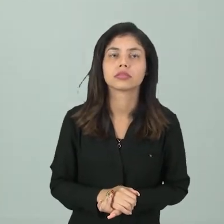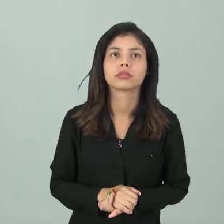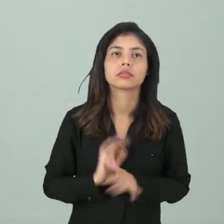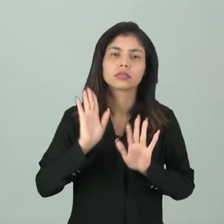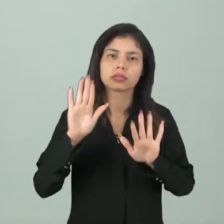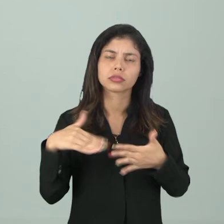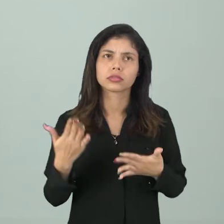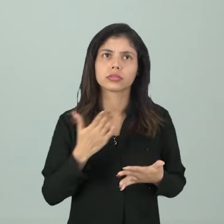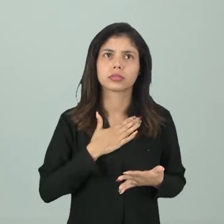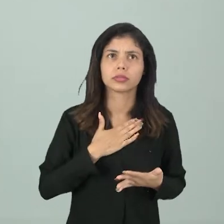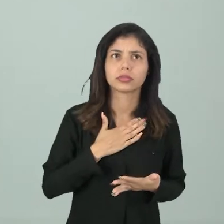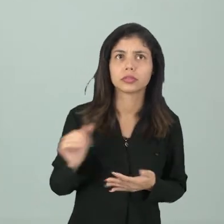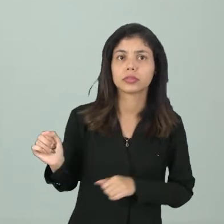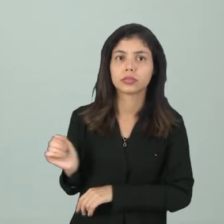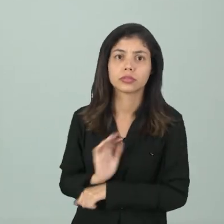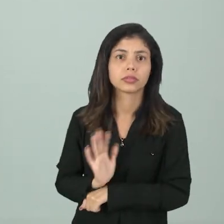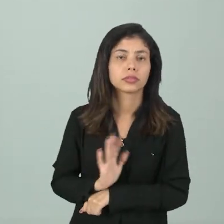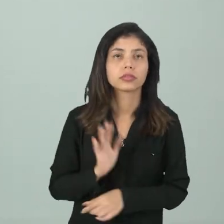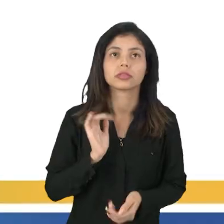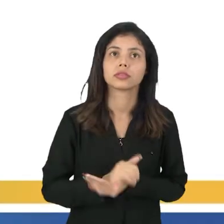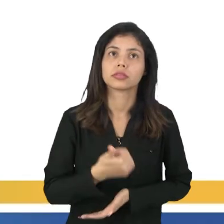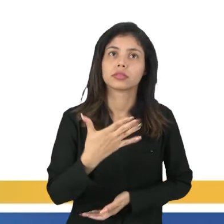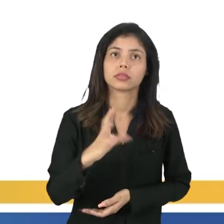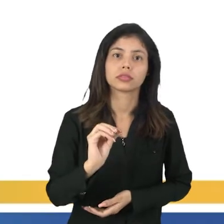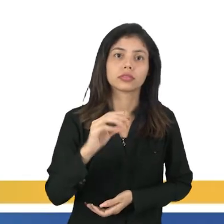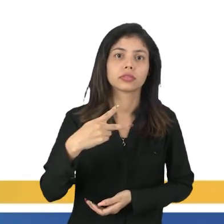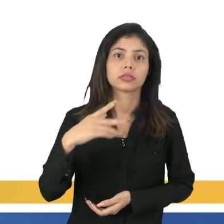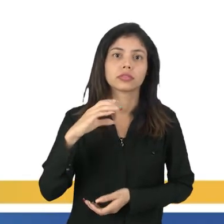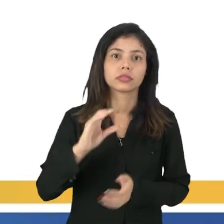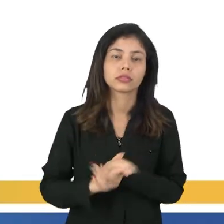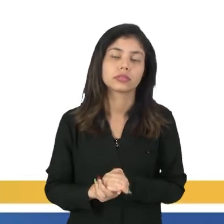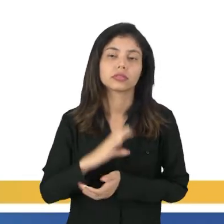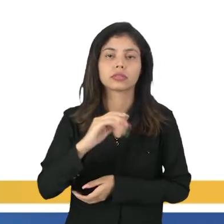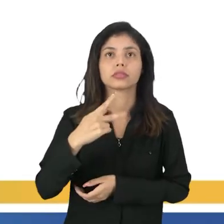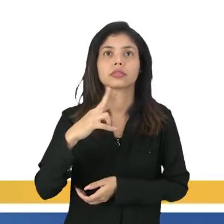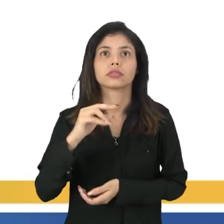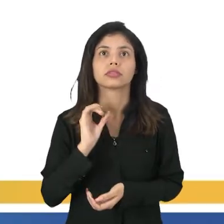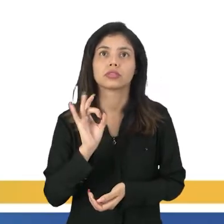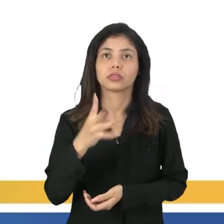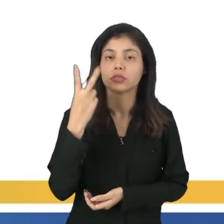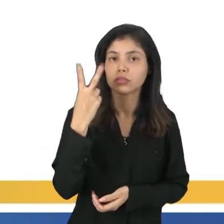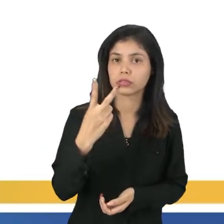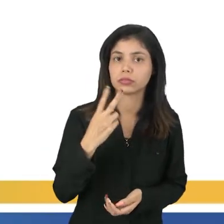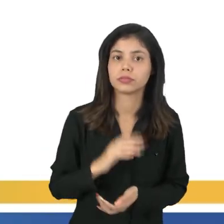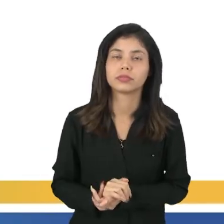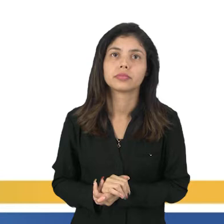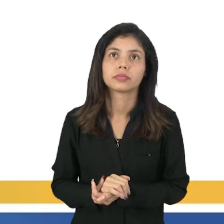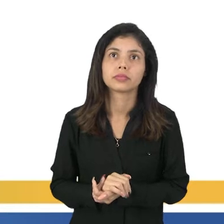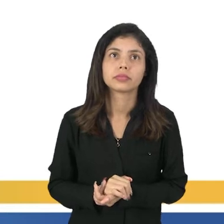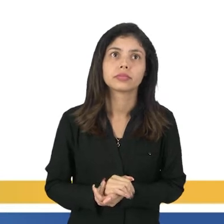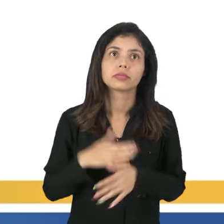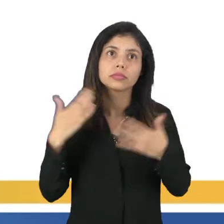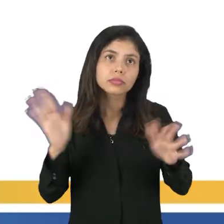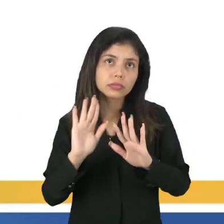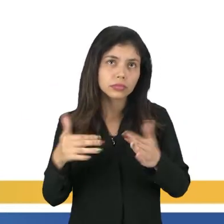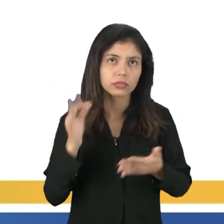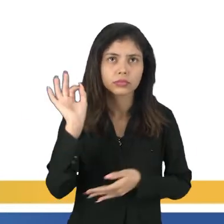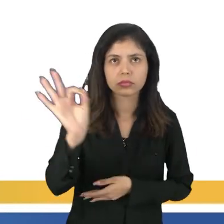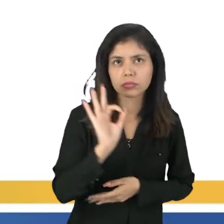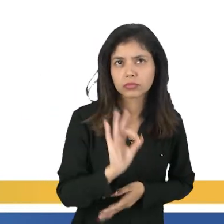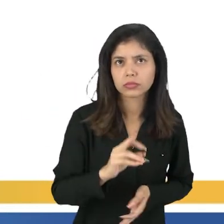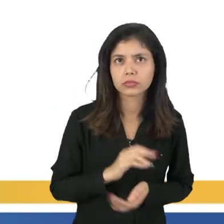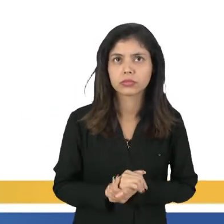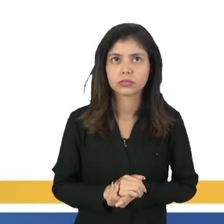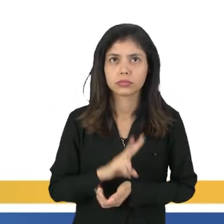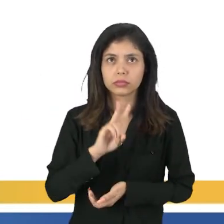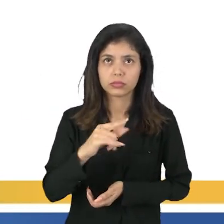seguinte: minha série favorita possui 10 capítulos. Se eu assistir somente 2 capítulos, então qual é a